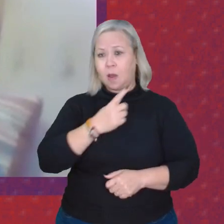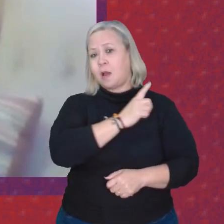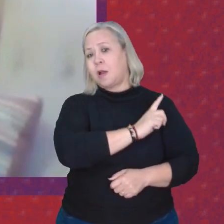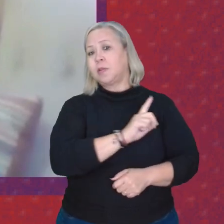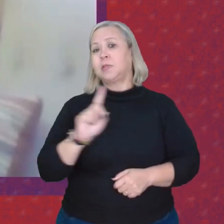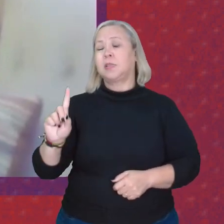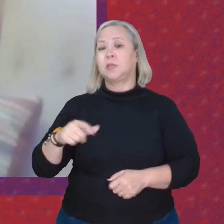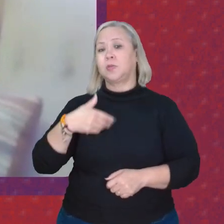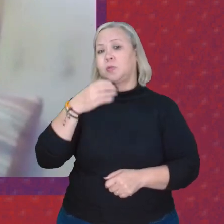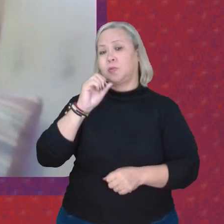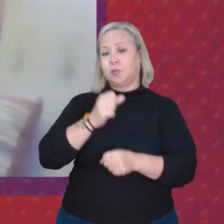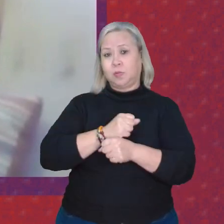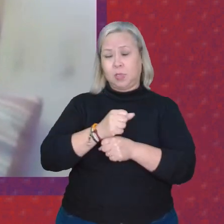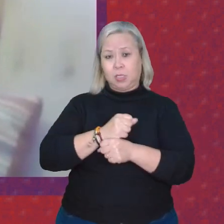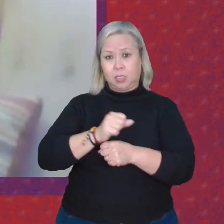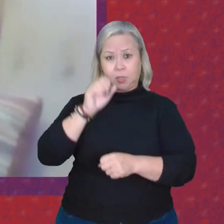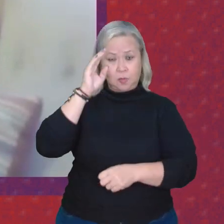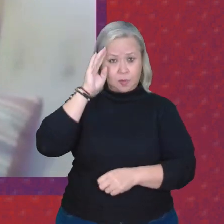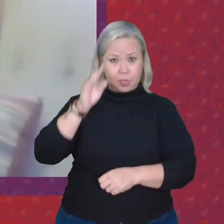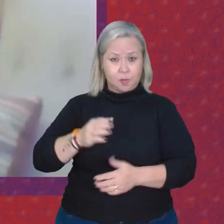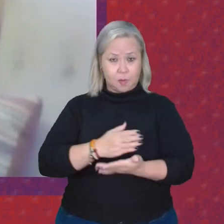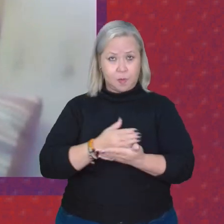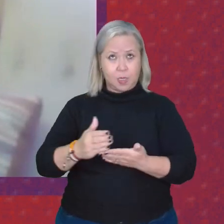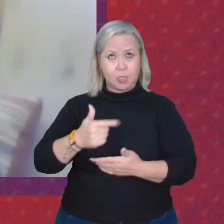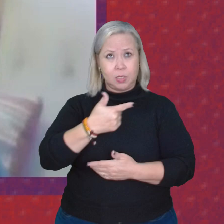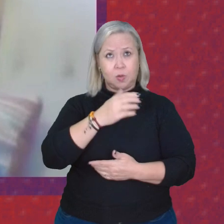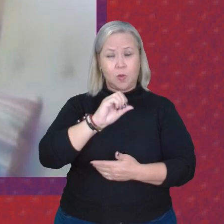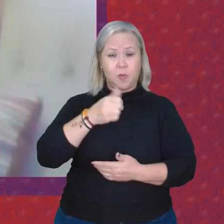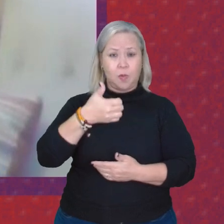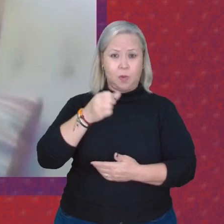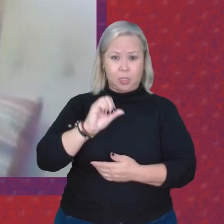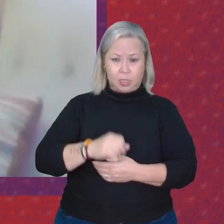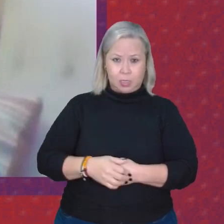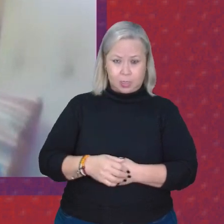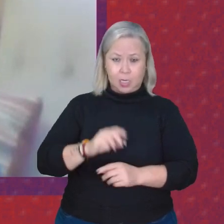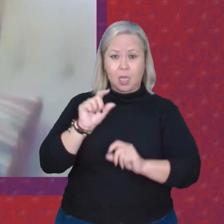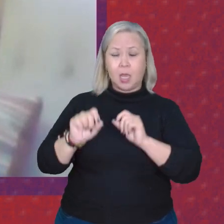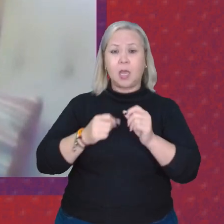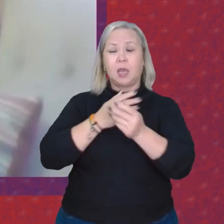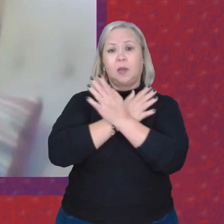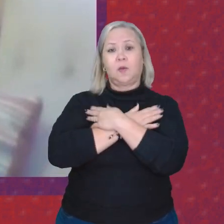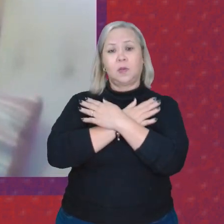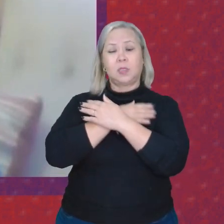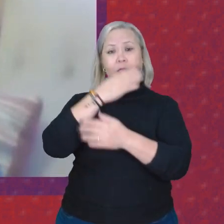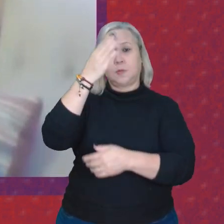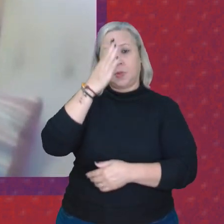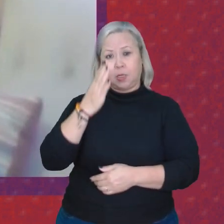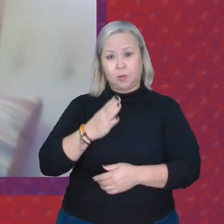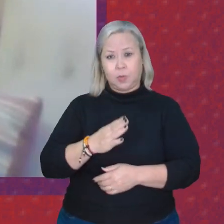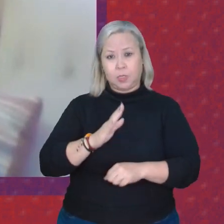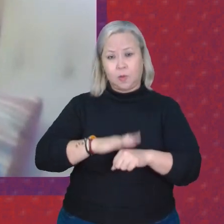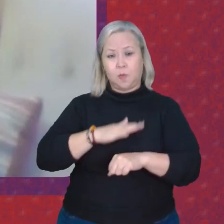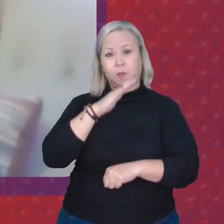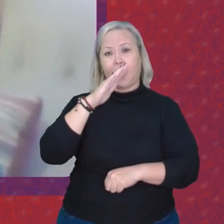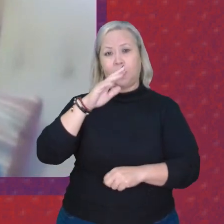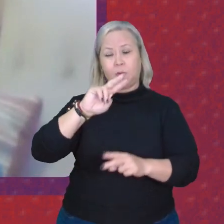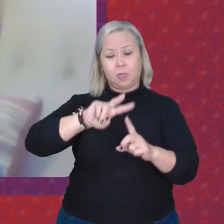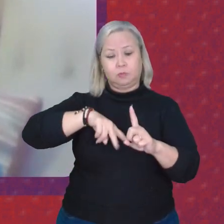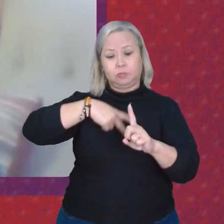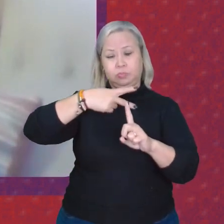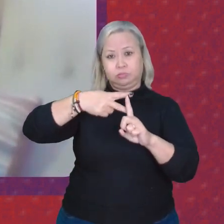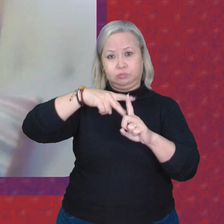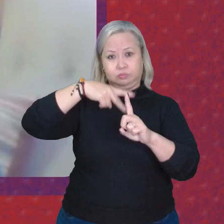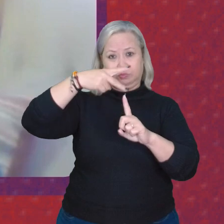década, principalmente a partir de 2016, em que o desemprego no Brasil mais do que dobrou,